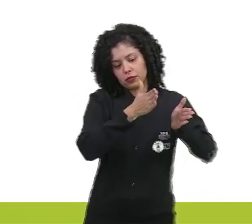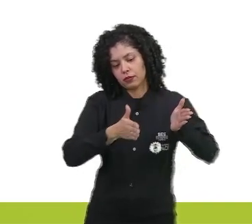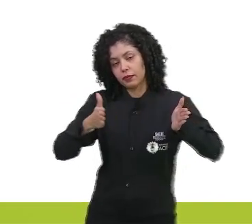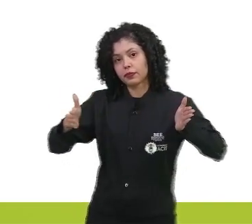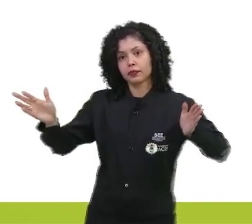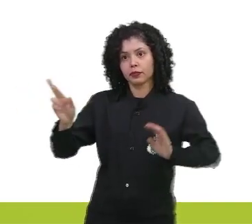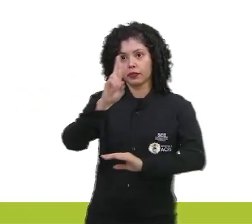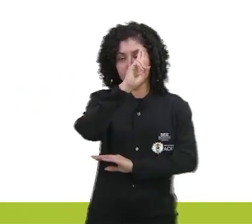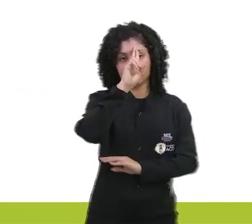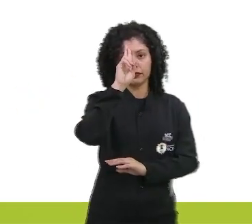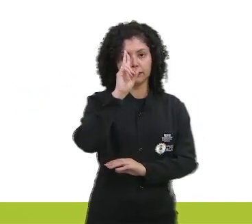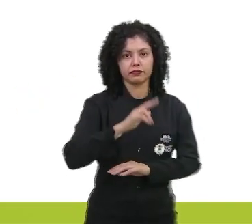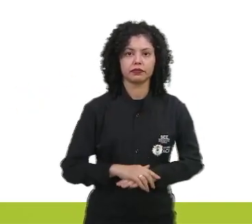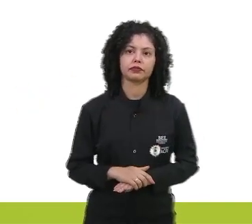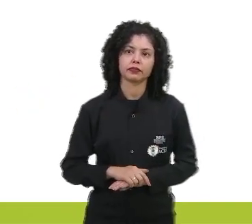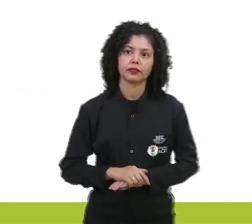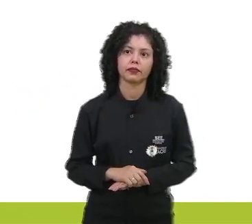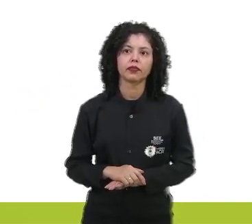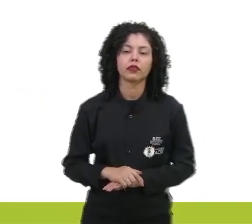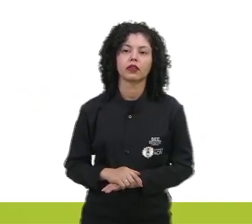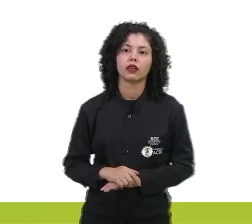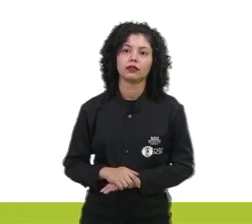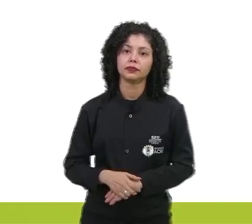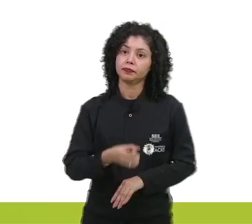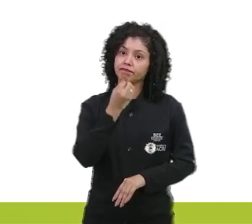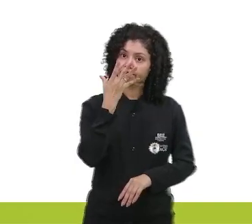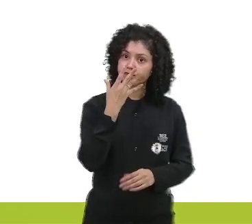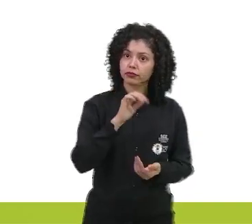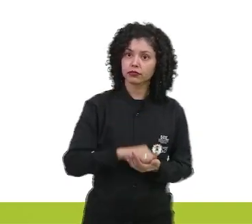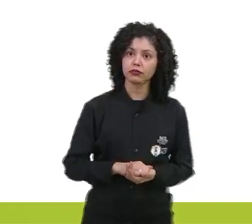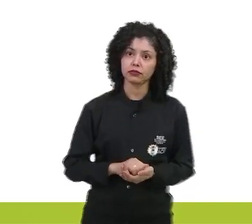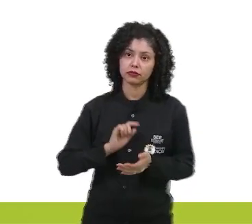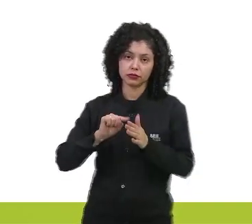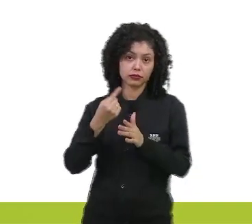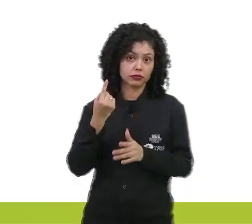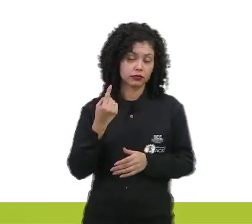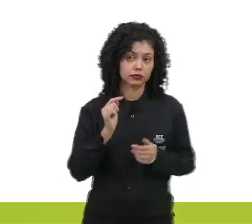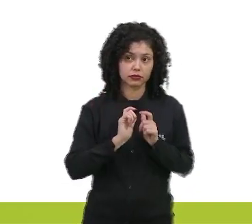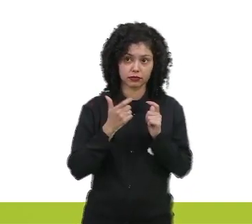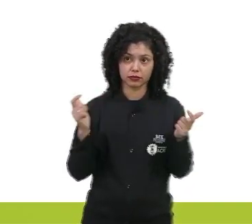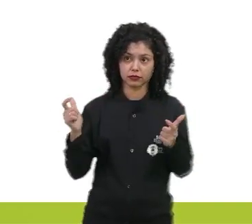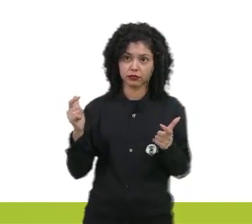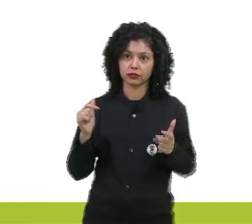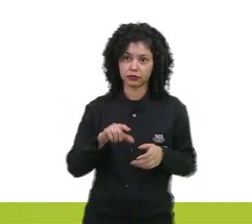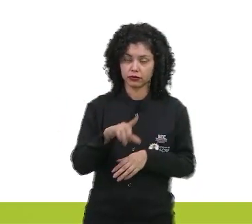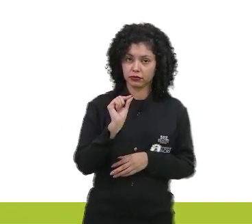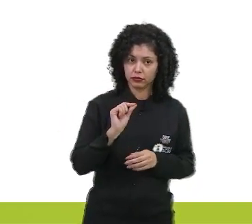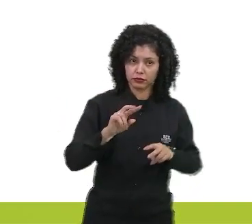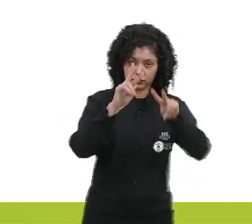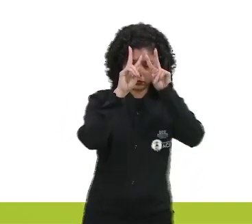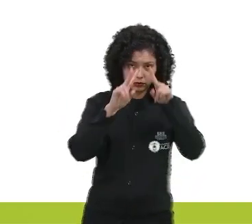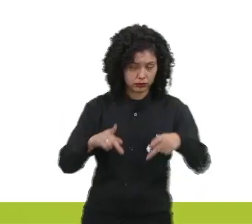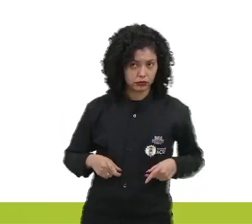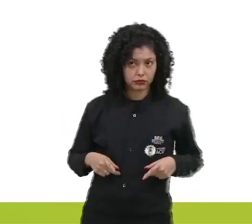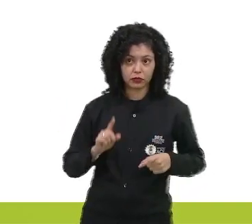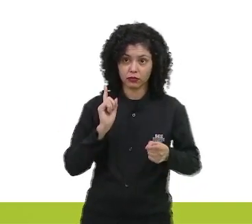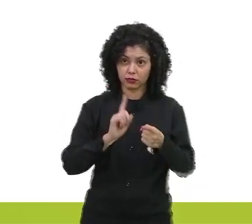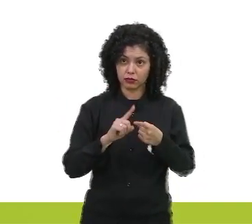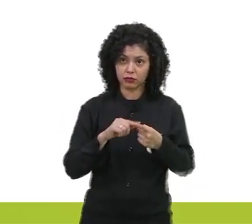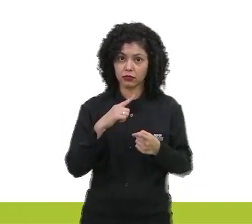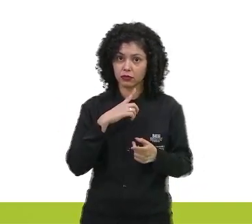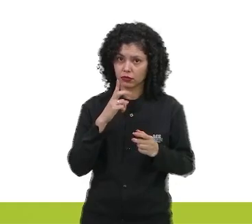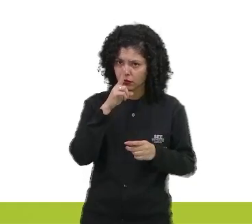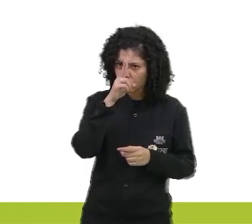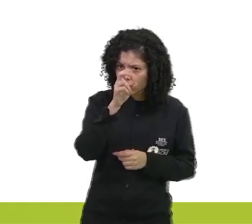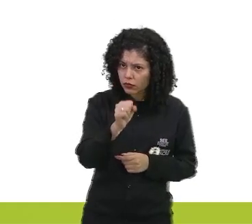vidas e da história. A fotografia é uma das maiores invenções da humanidade, pois ela tem o